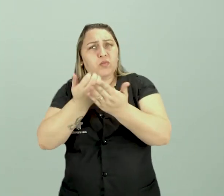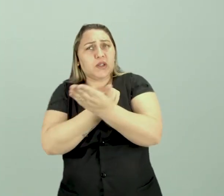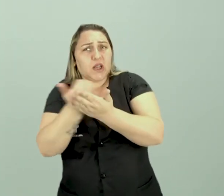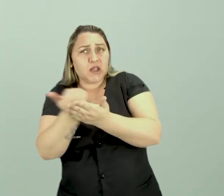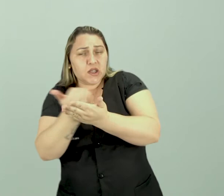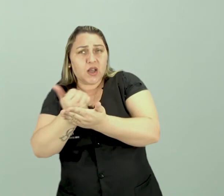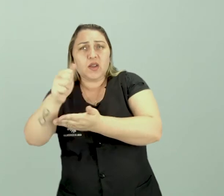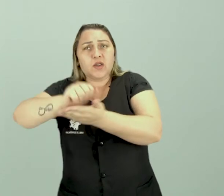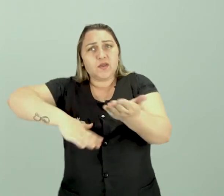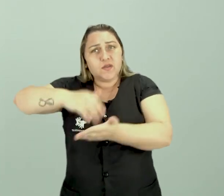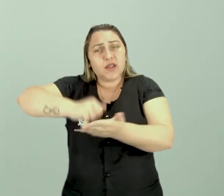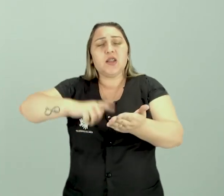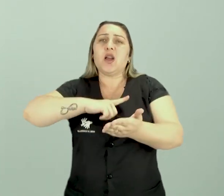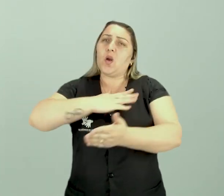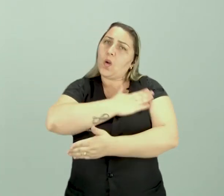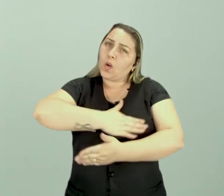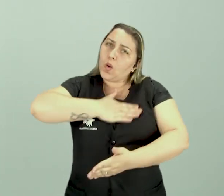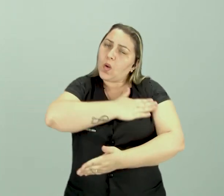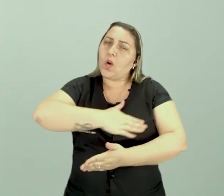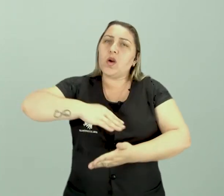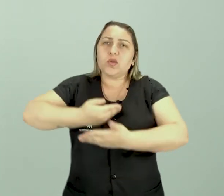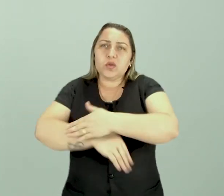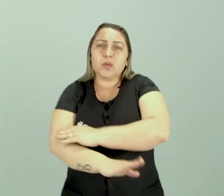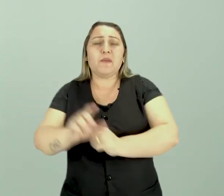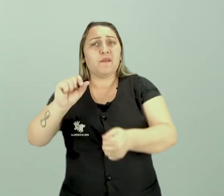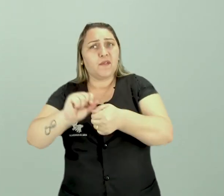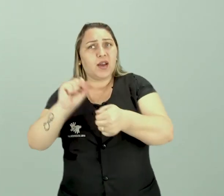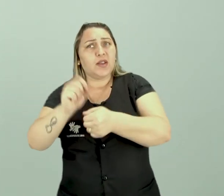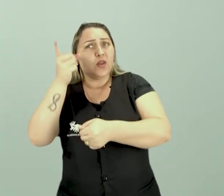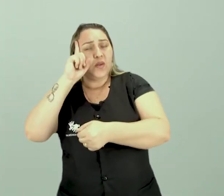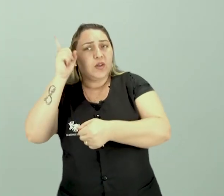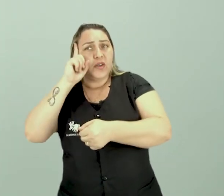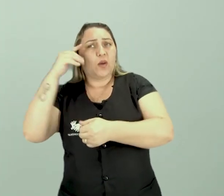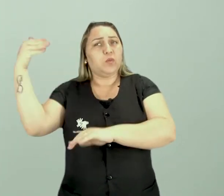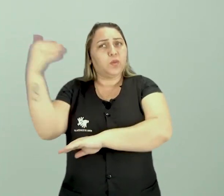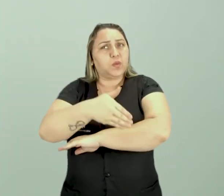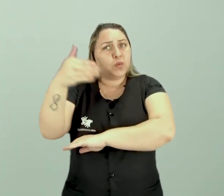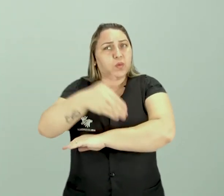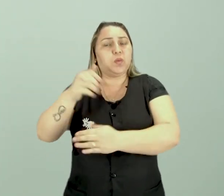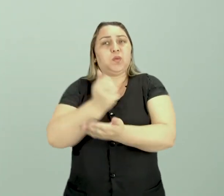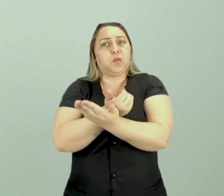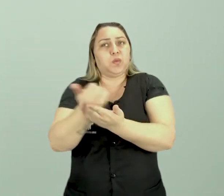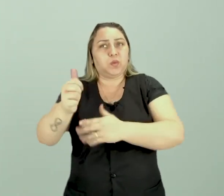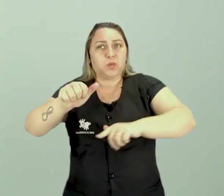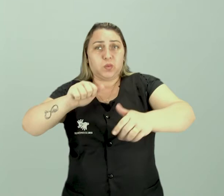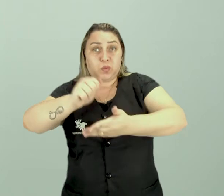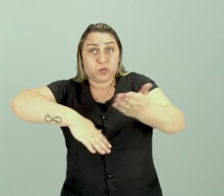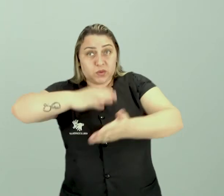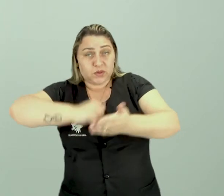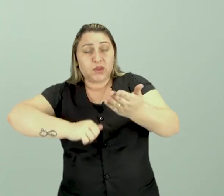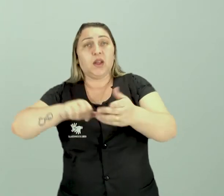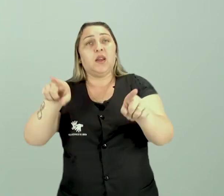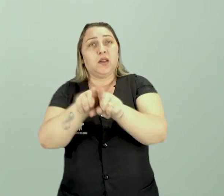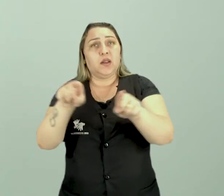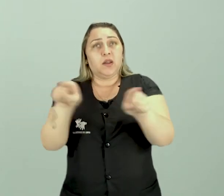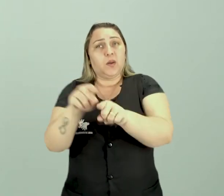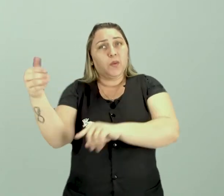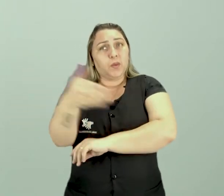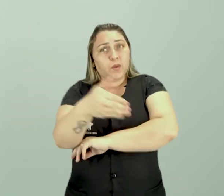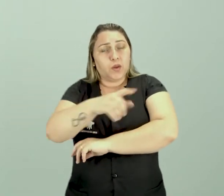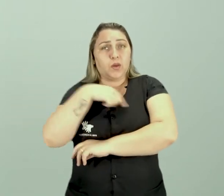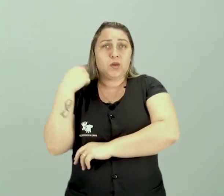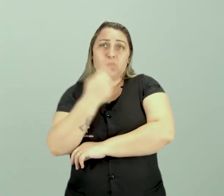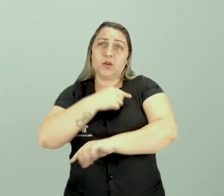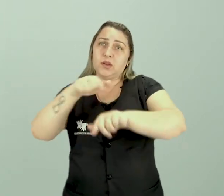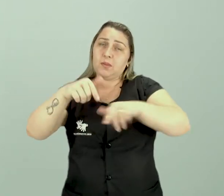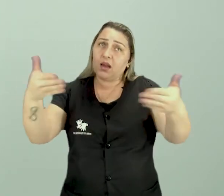ações, algumas atividades que ela gosta e que costuma fazer. Fala também sobre a frequência dessas atividades. E é justamente sobre essas frequências que